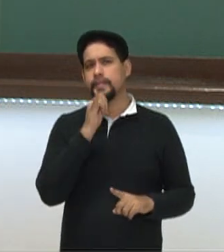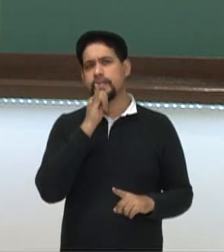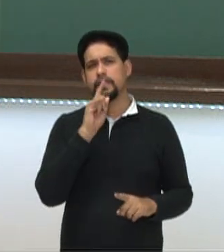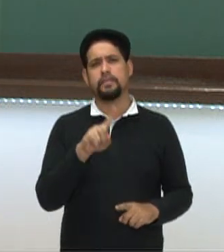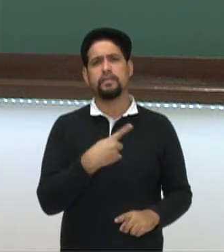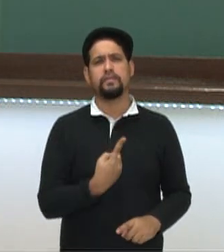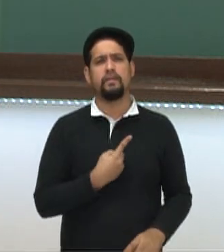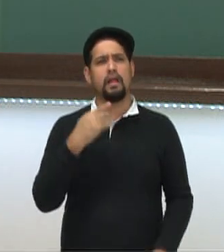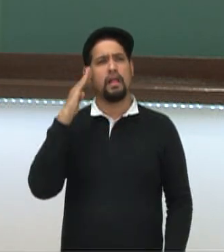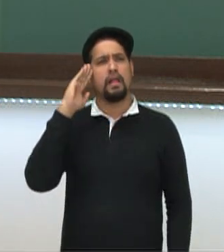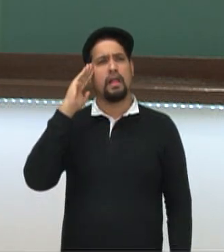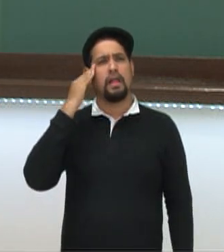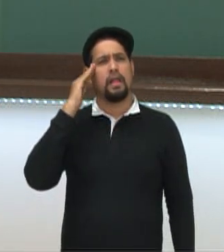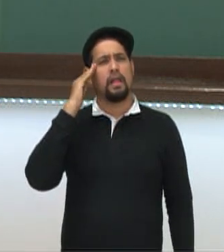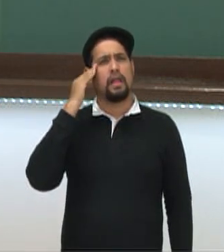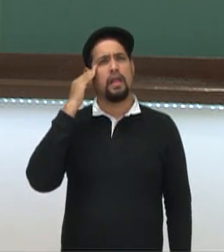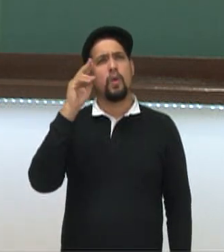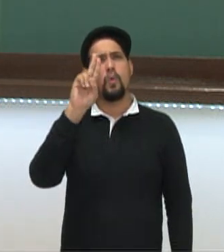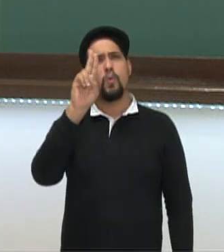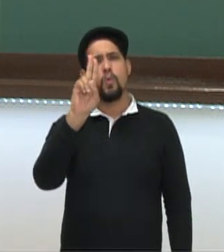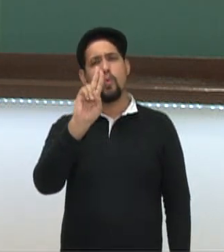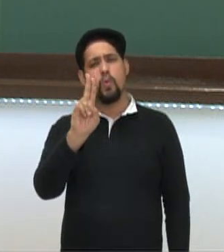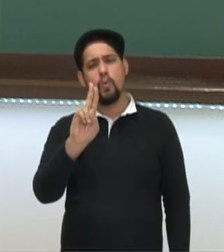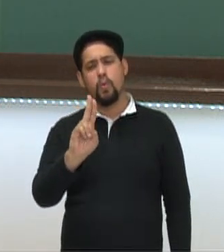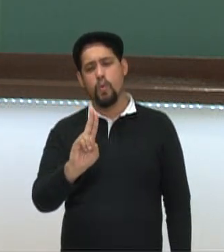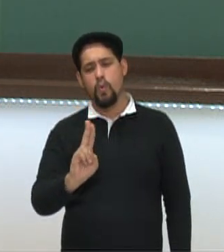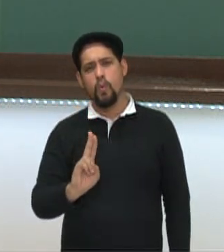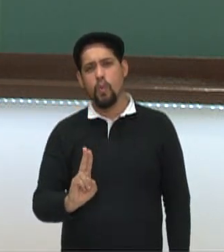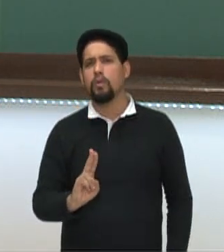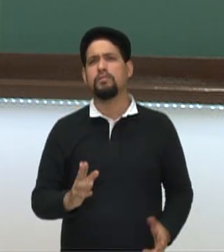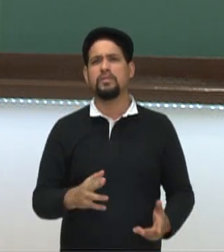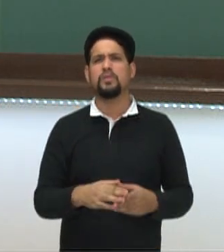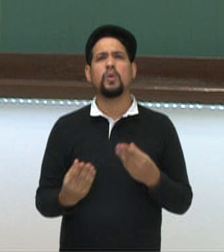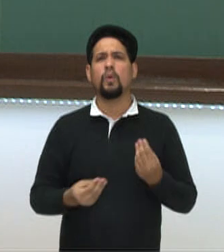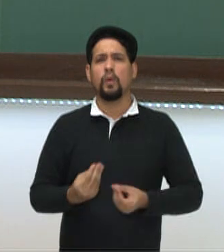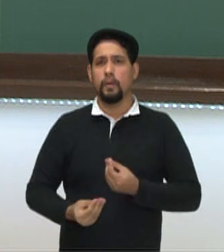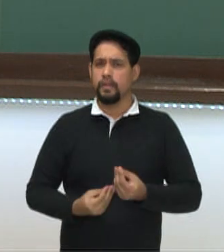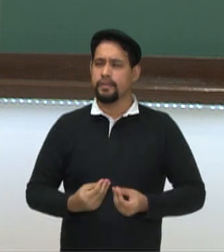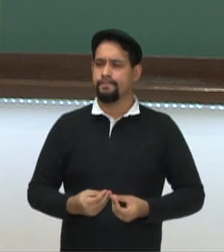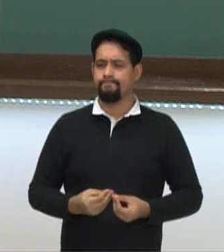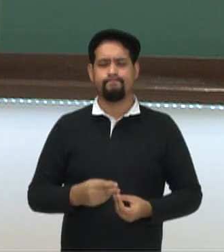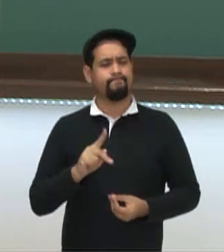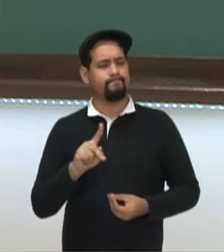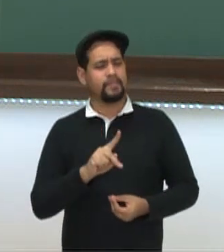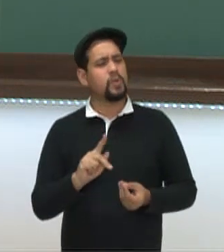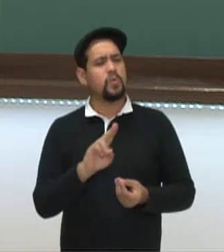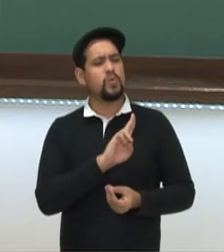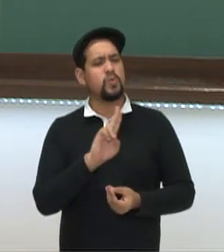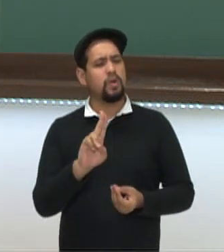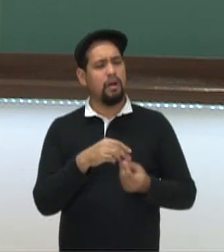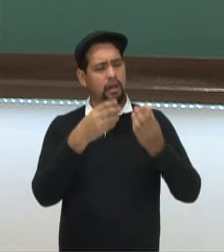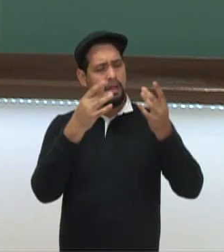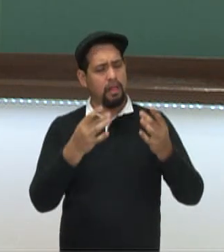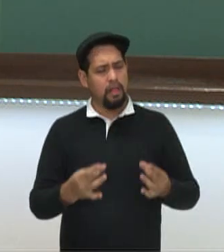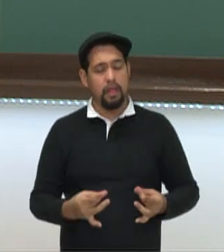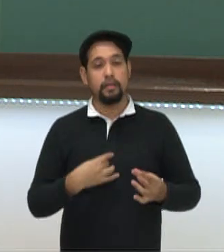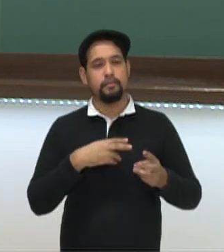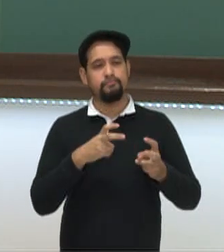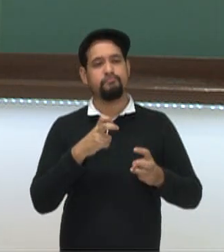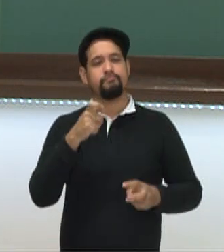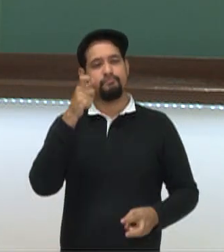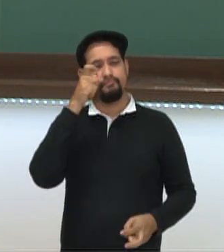vamos entender como dar nomes a essas substâncias. Professor, olha, dar nome às substâncias orgânicas, eu achei